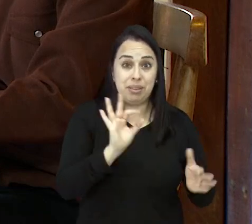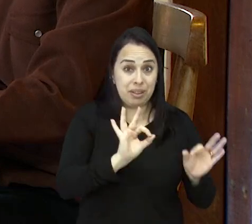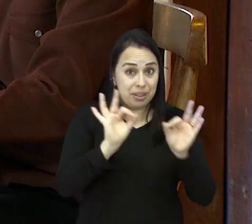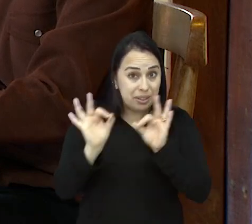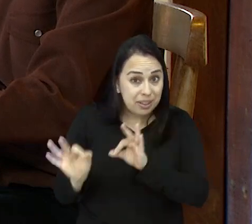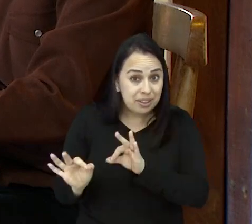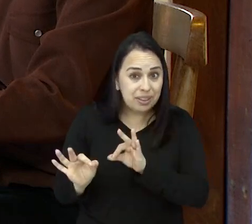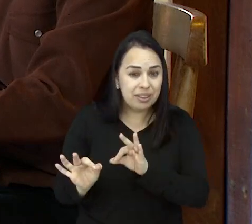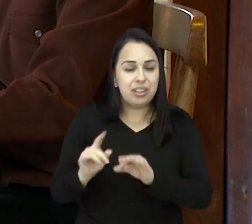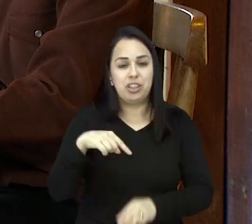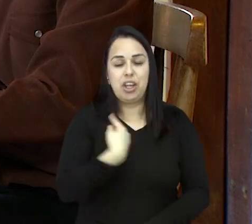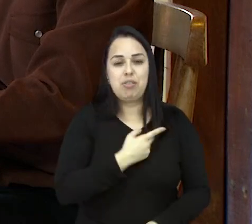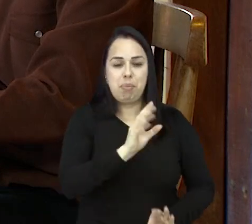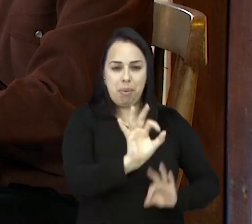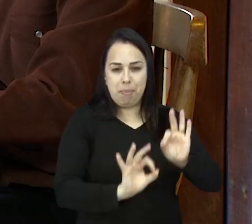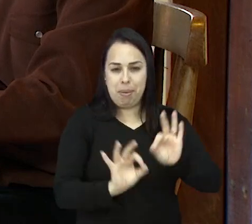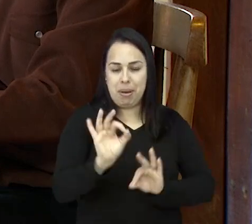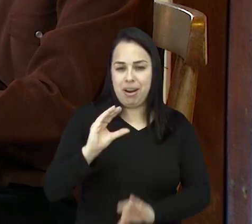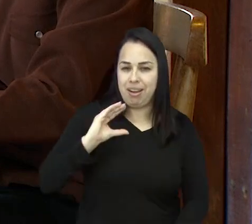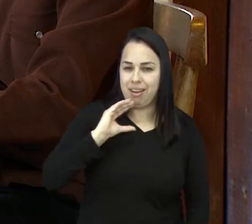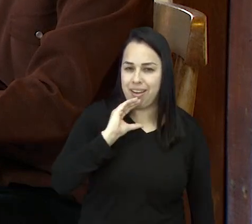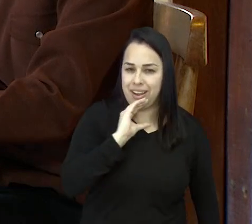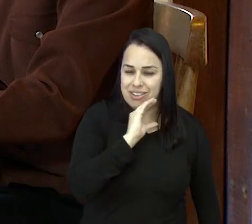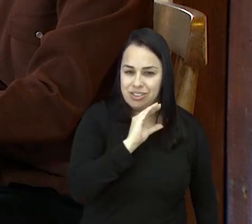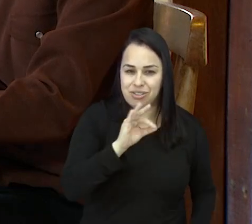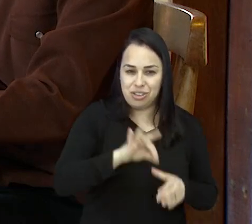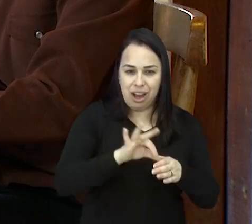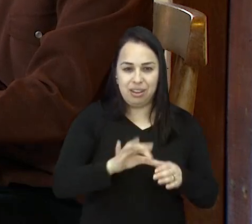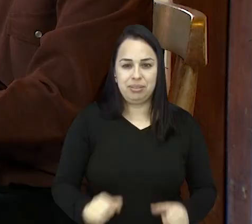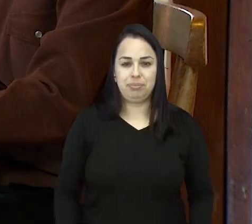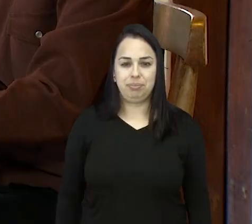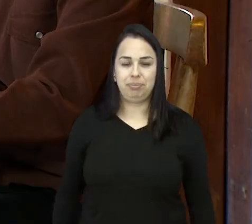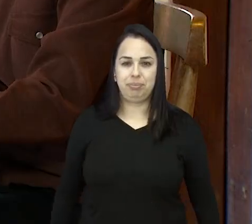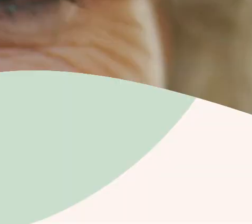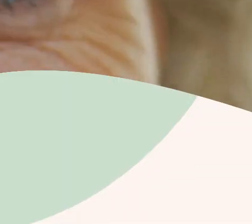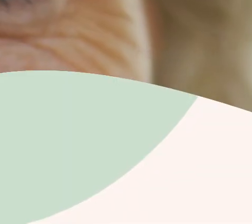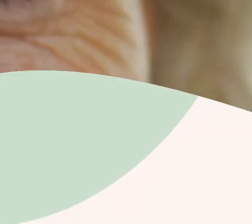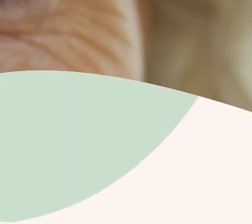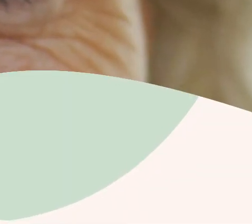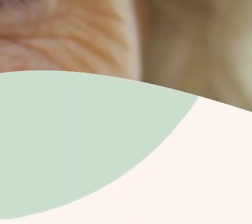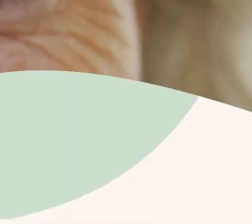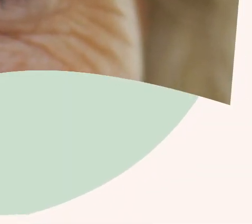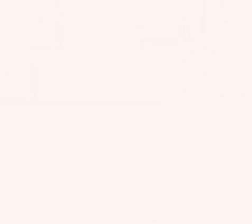aí, tem muito mais. E a gente vai preparar aqui um chá bem quentinho.